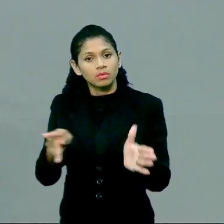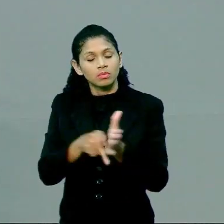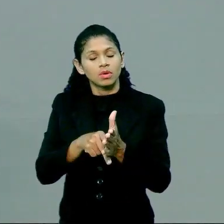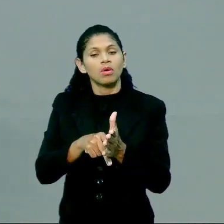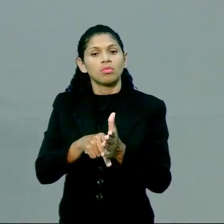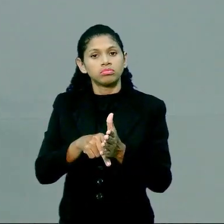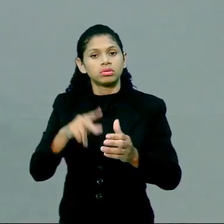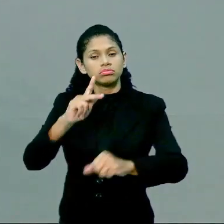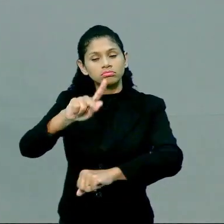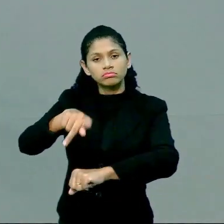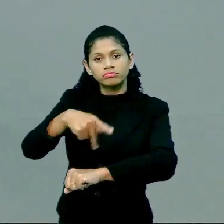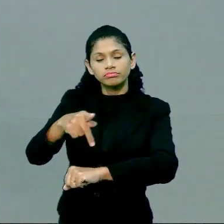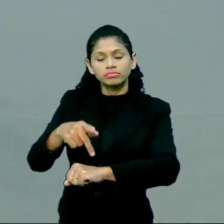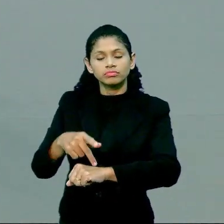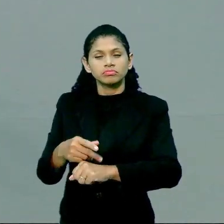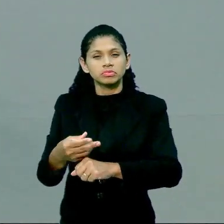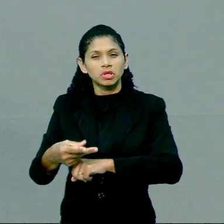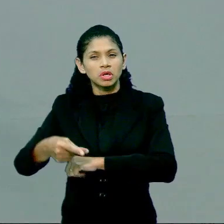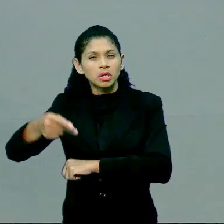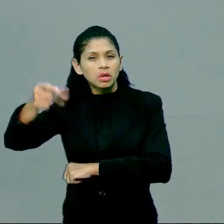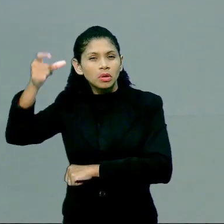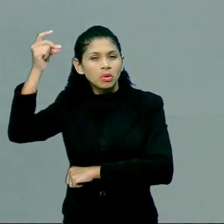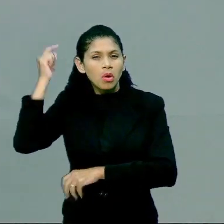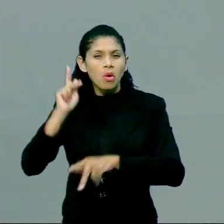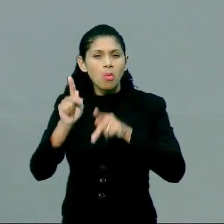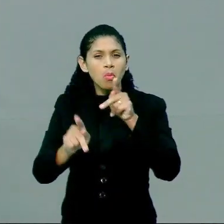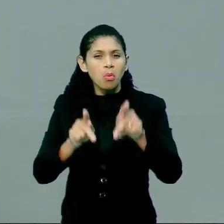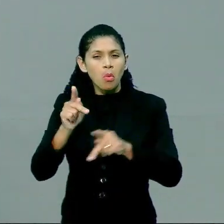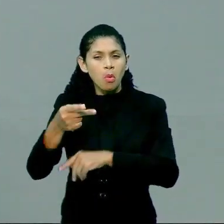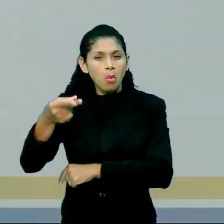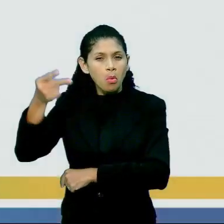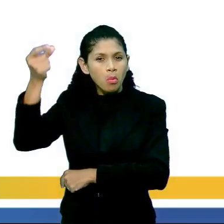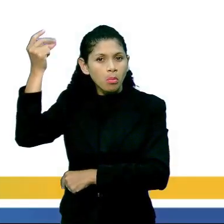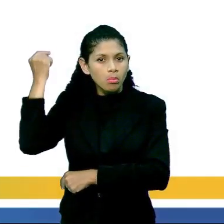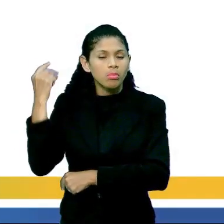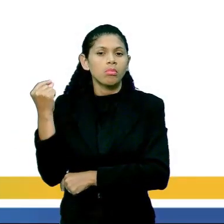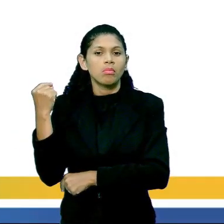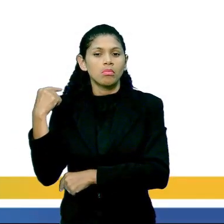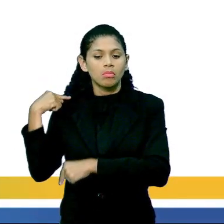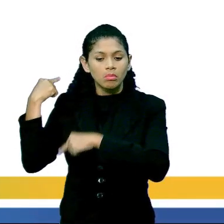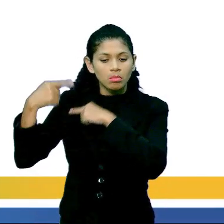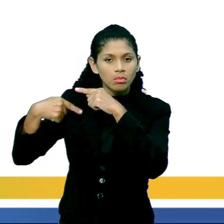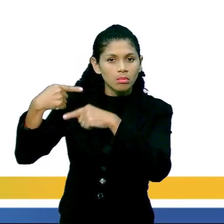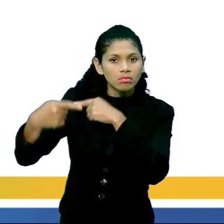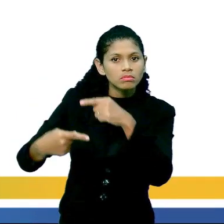através dos povos antigos até os dias atuais tá